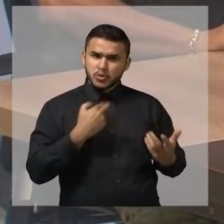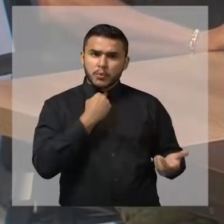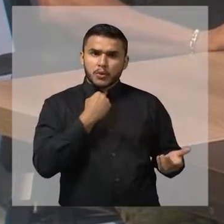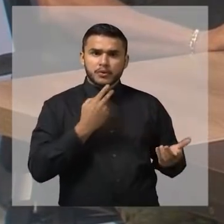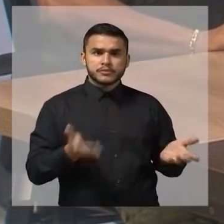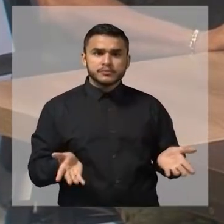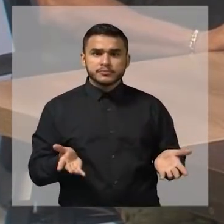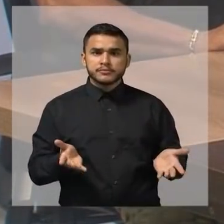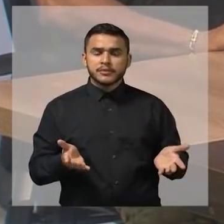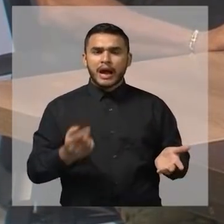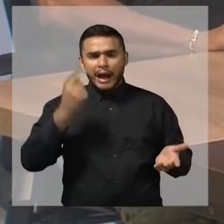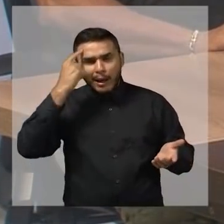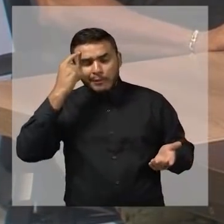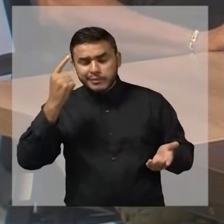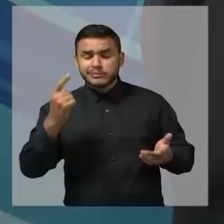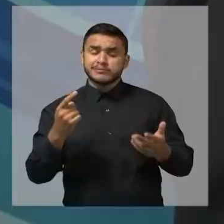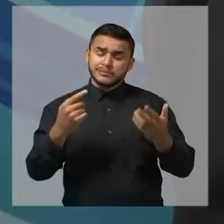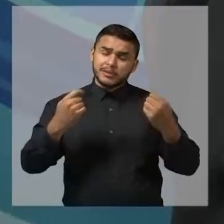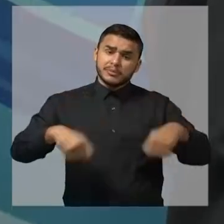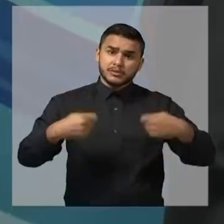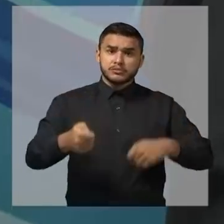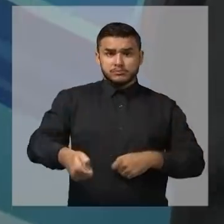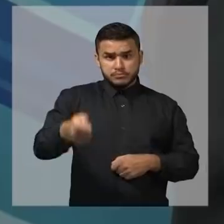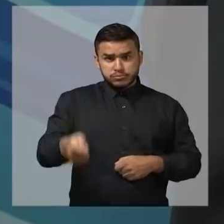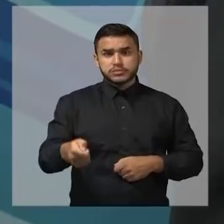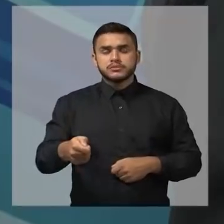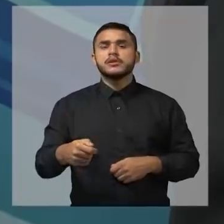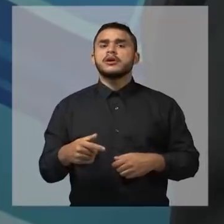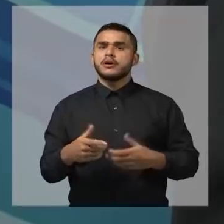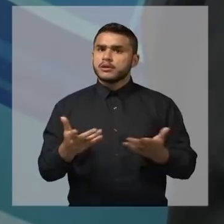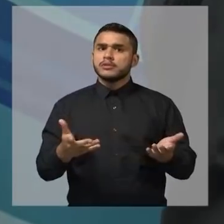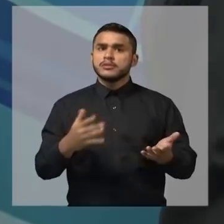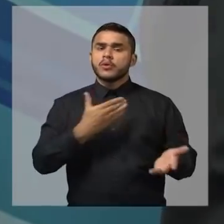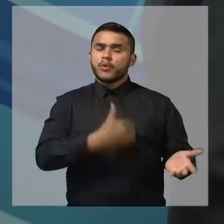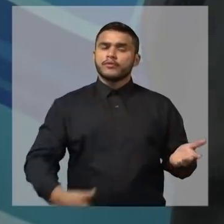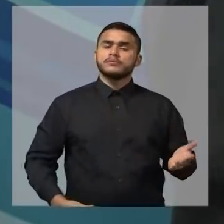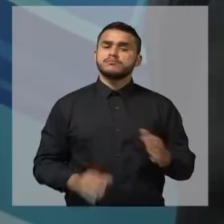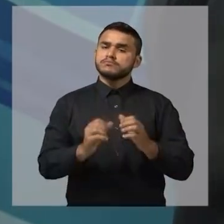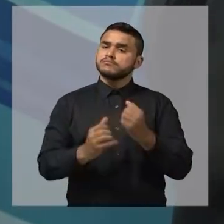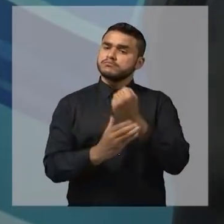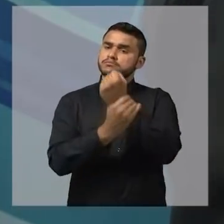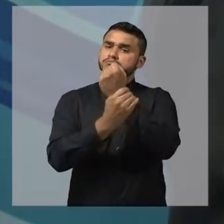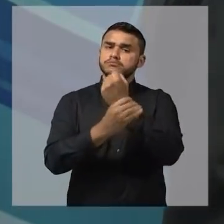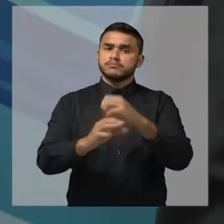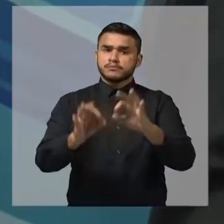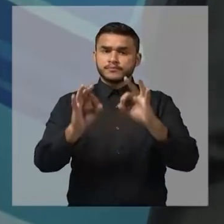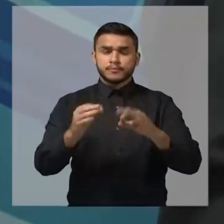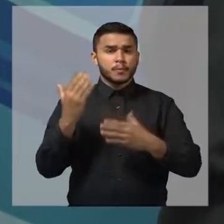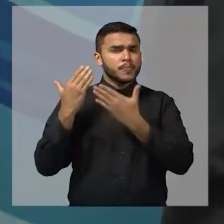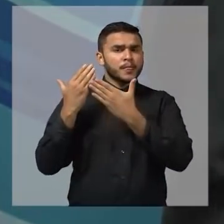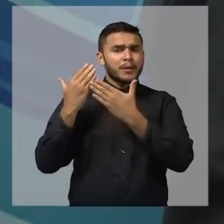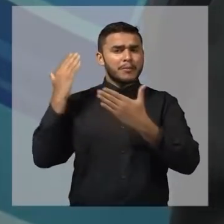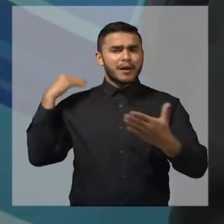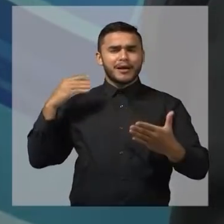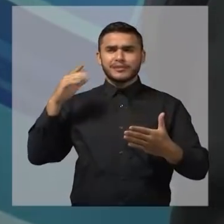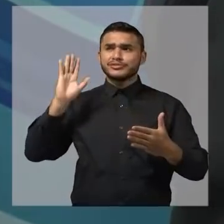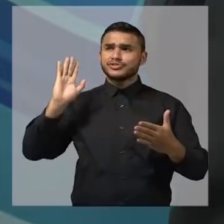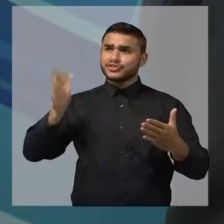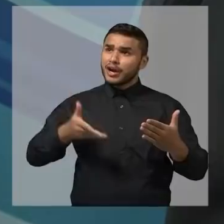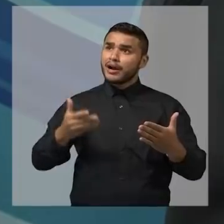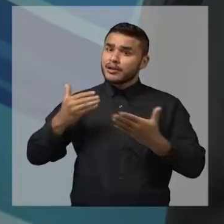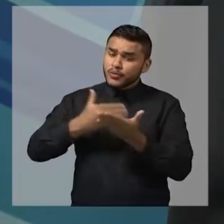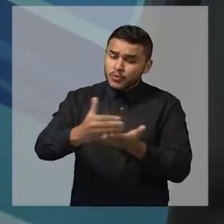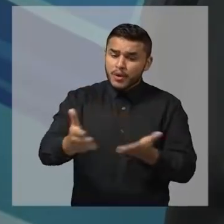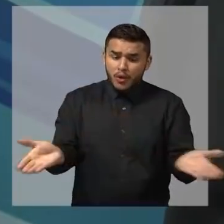tem e que o governador desse respaldo, né? Mesmo antes dessa legislação do Moro, que vai conceder mais segurança